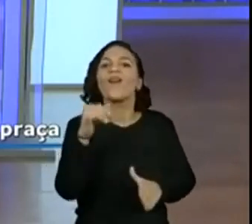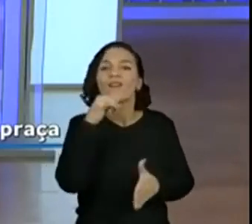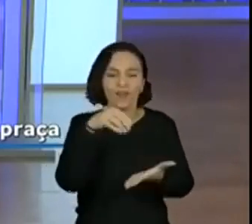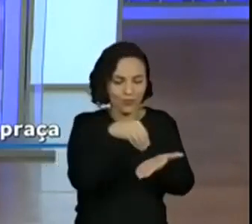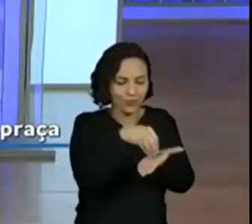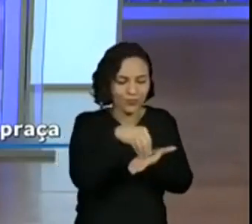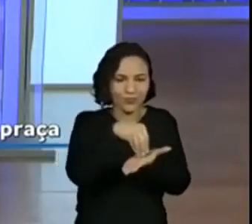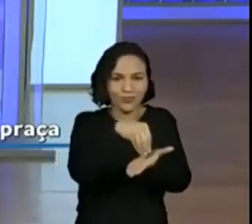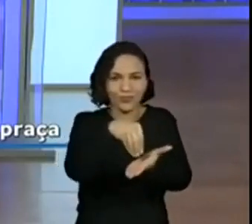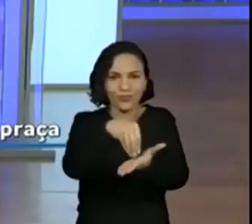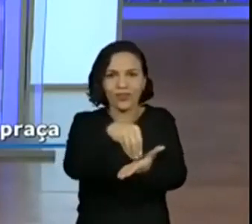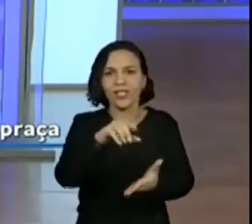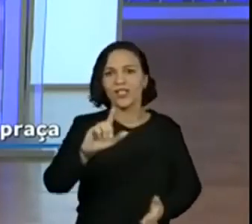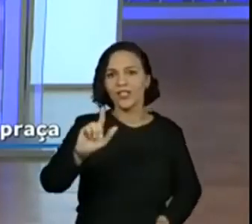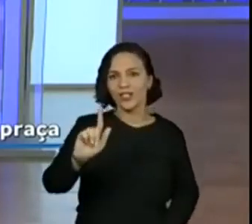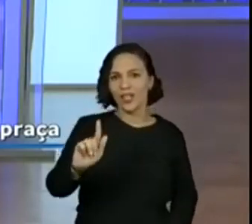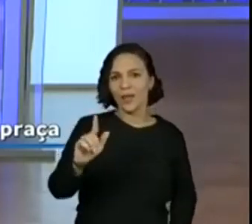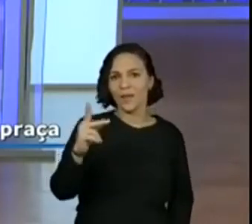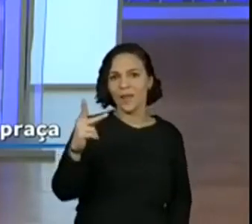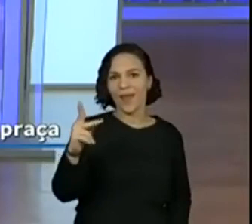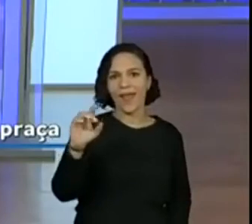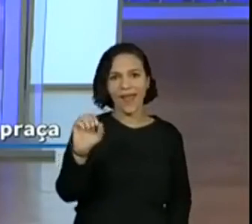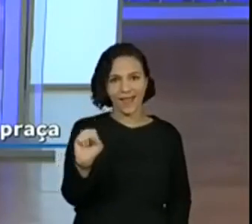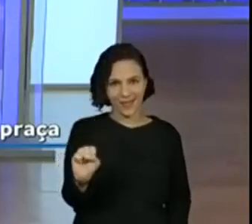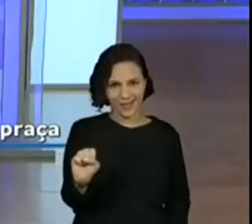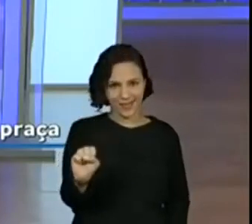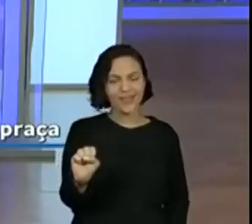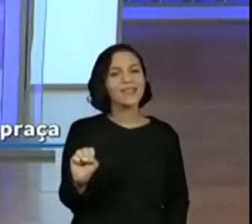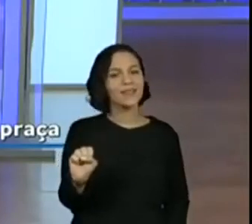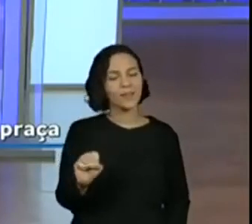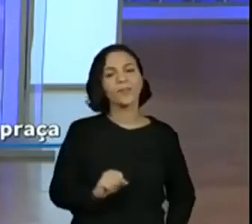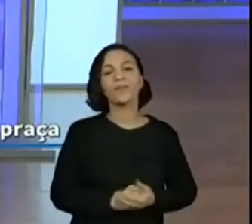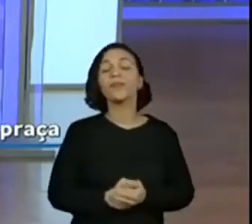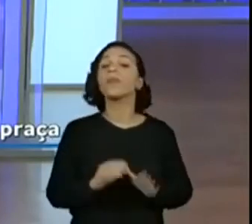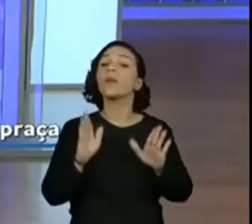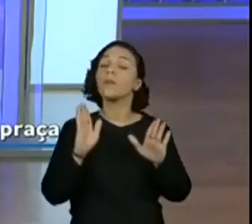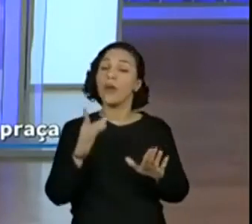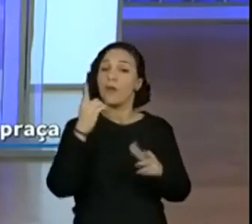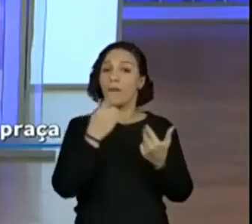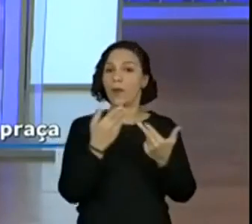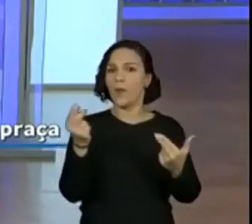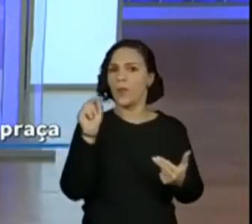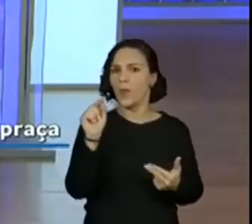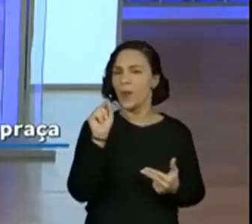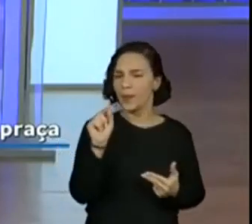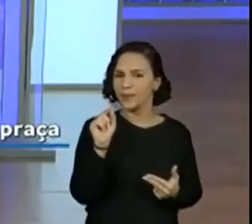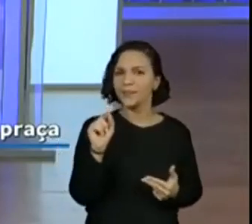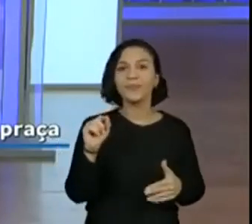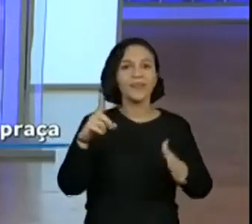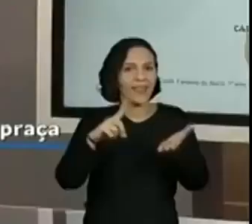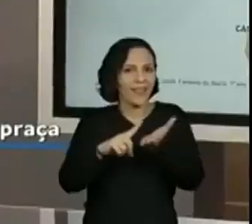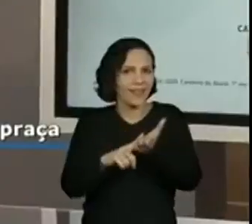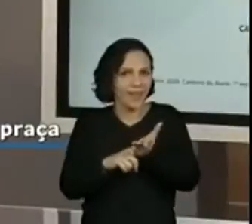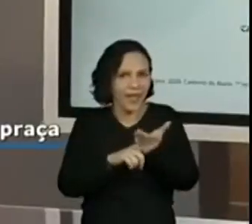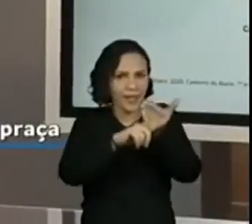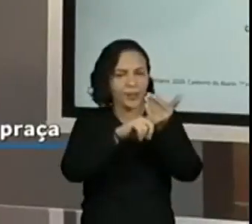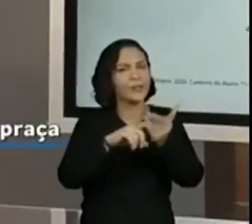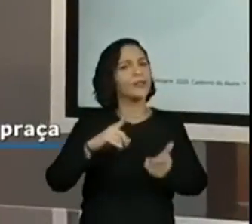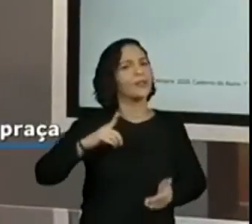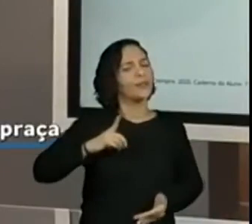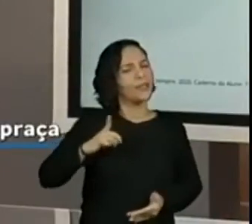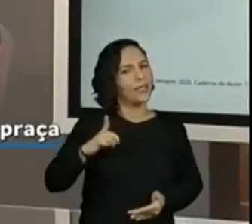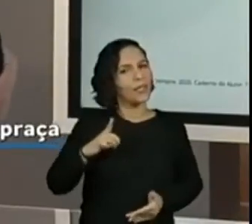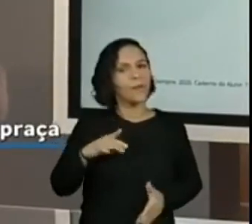eles... São super tecnológicos, né, professora? Sim, então... sim, mas uma coisa que eu sempre falo, apesar de toda a tecnologia,